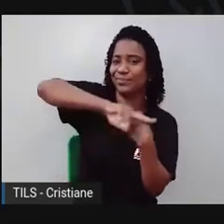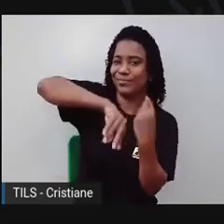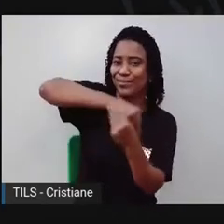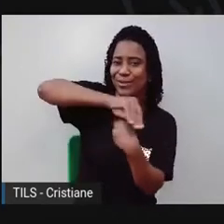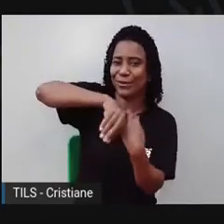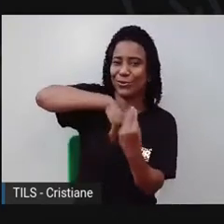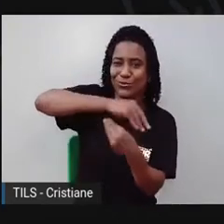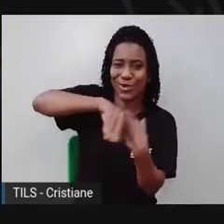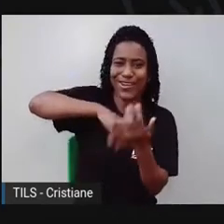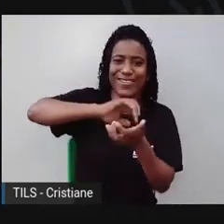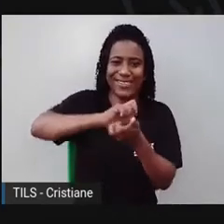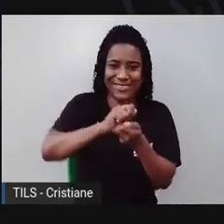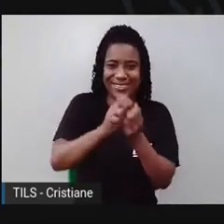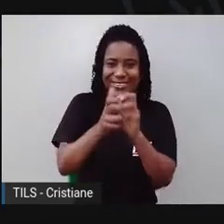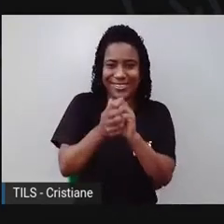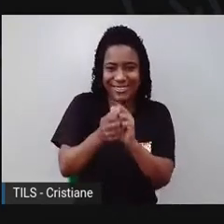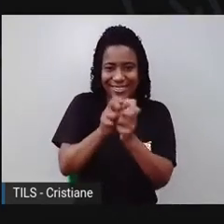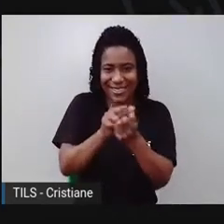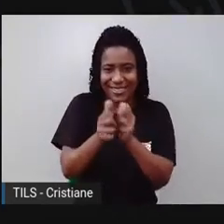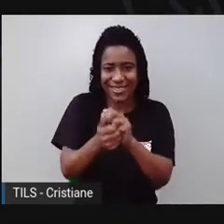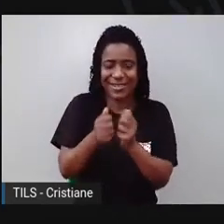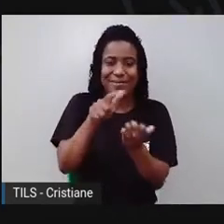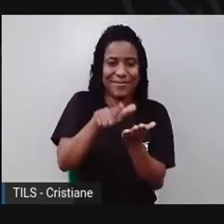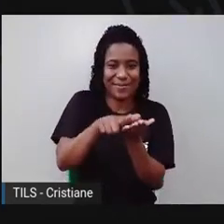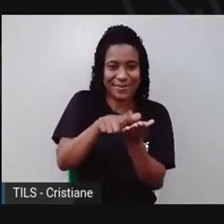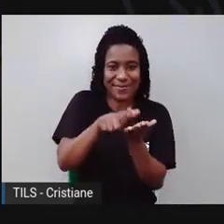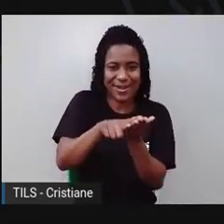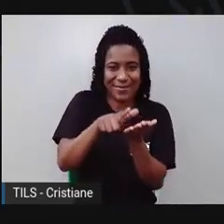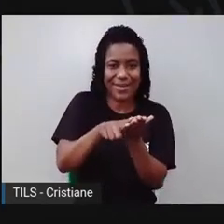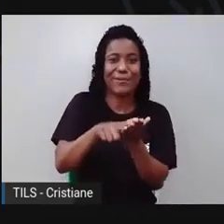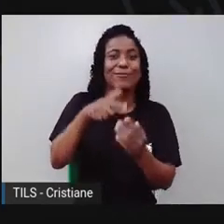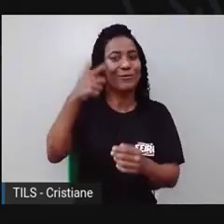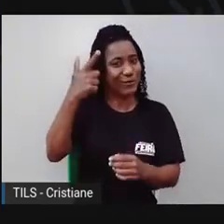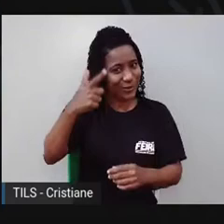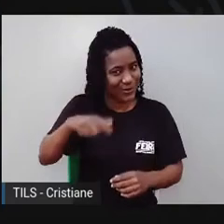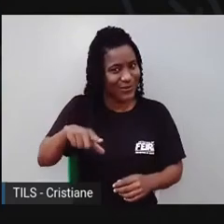pegavam e aproveitavam os retalhinhos